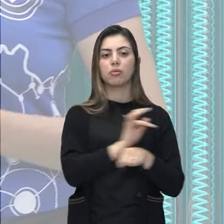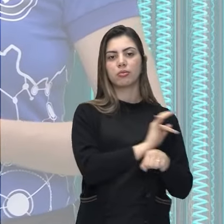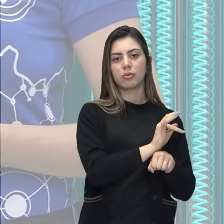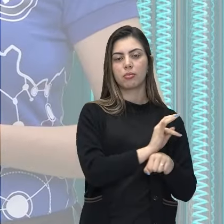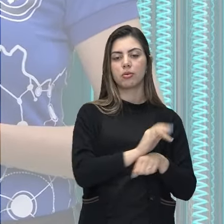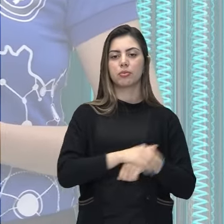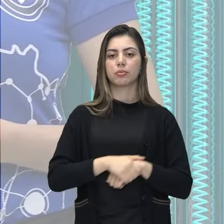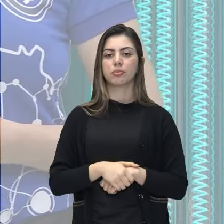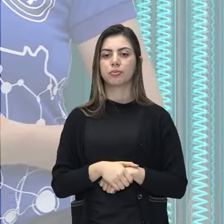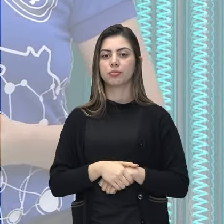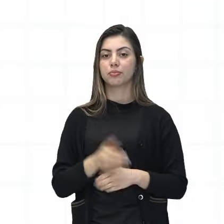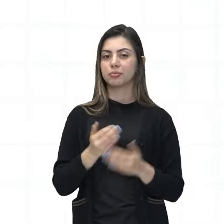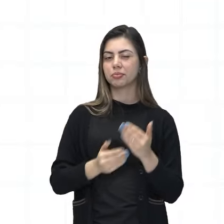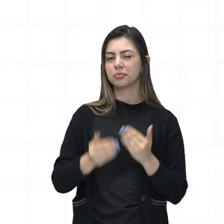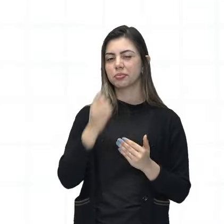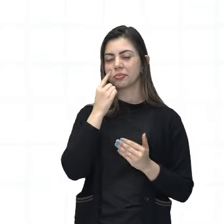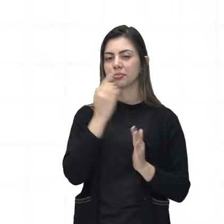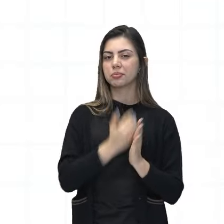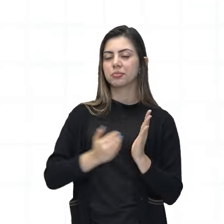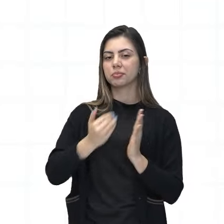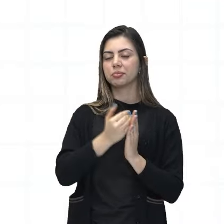um pouquinho sobre o be going to.